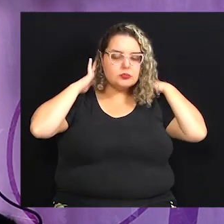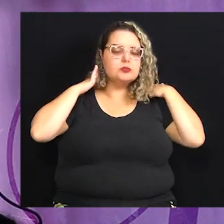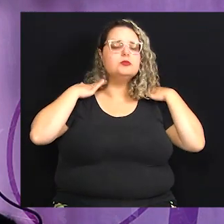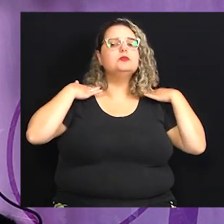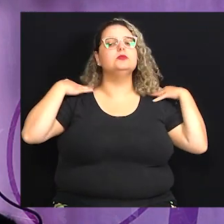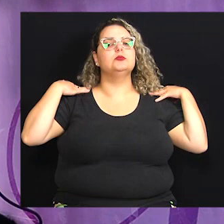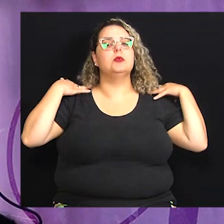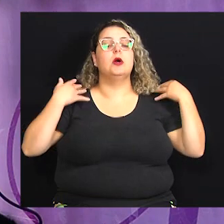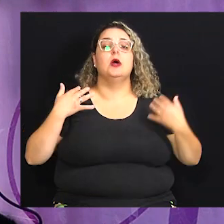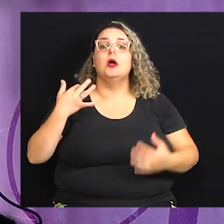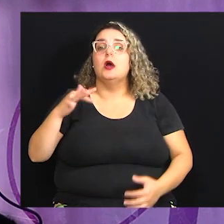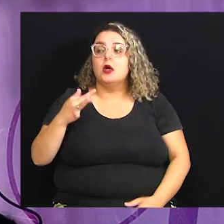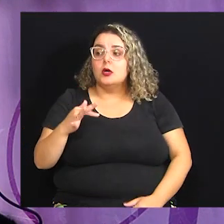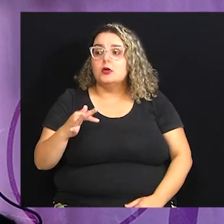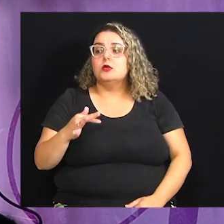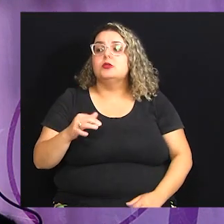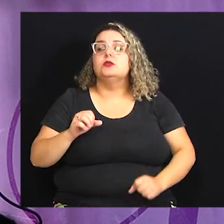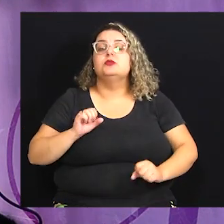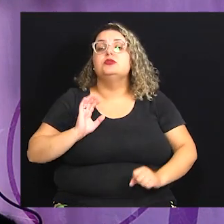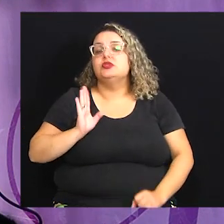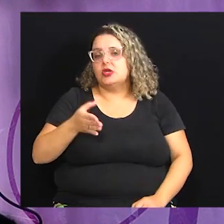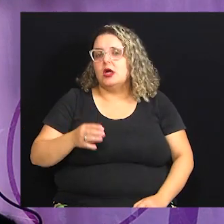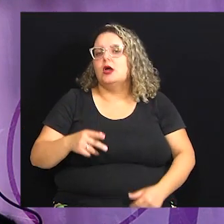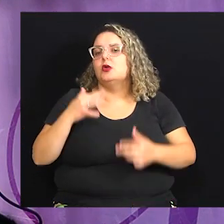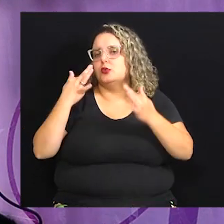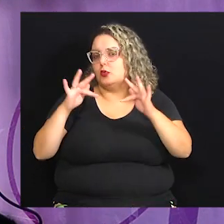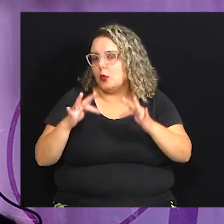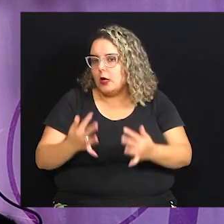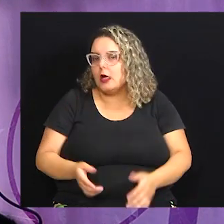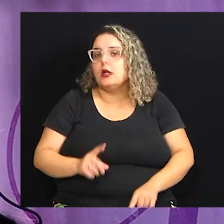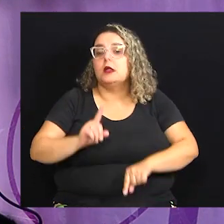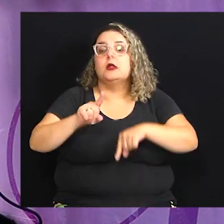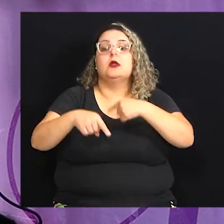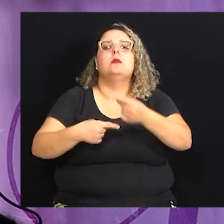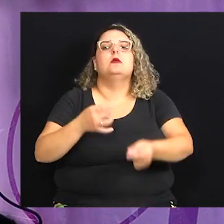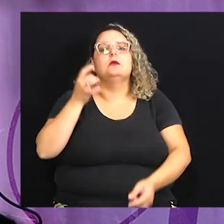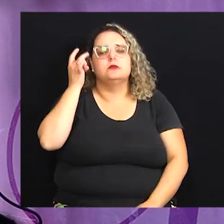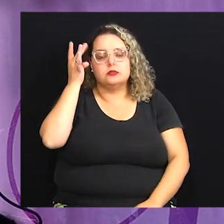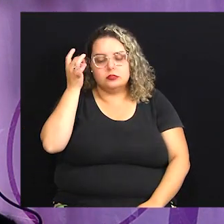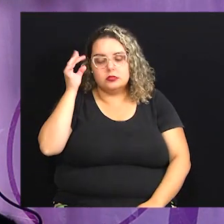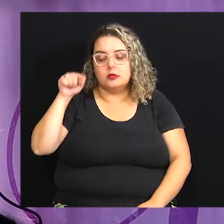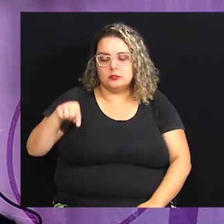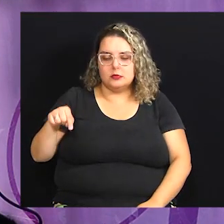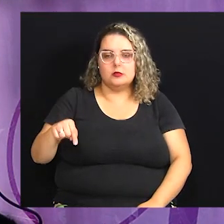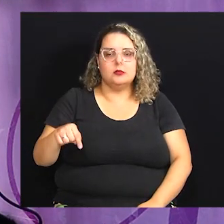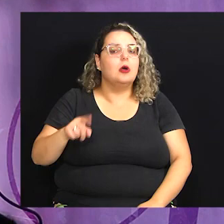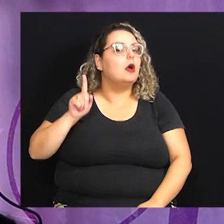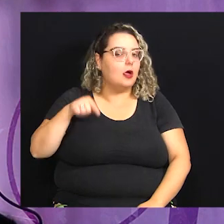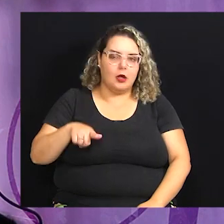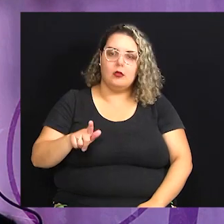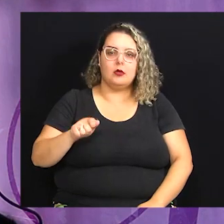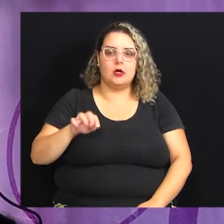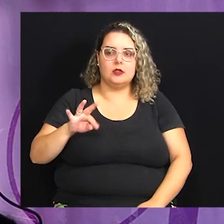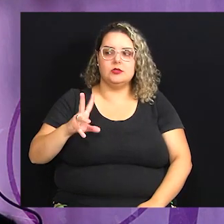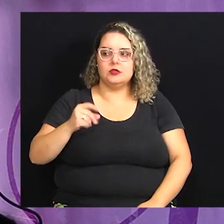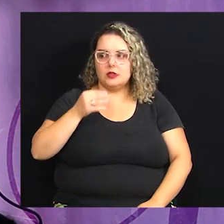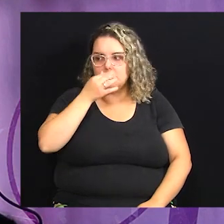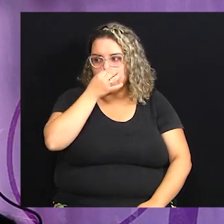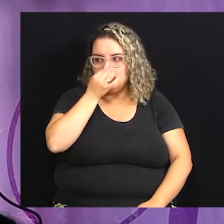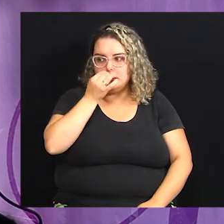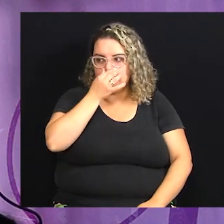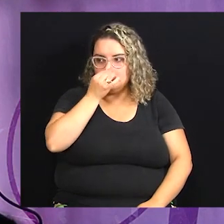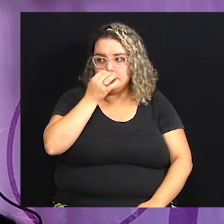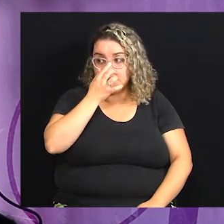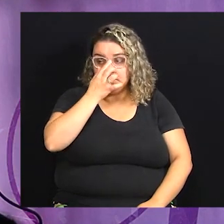nuca, por trás do pescoço, já está doendo e a pessoa tem uma outra dor de cabeça, tem enxaqueca, aquilo é um gatilho. Eu